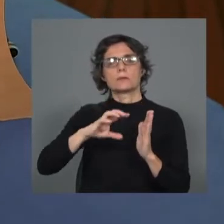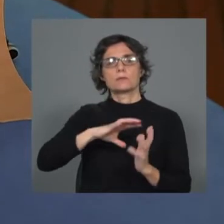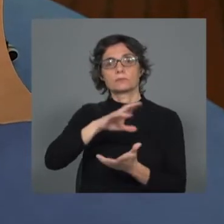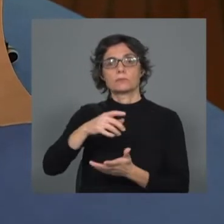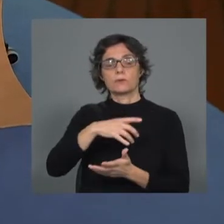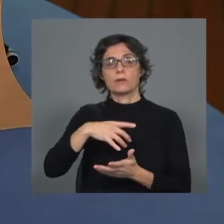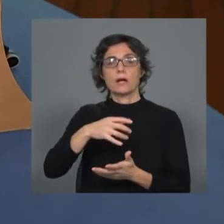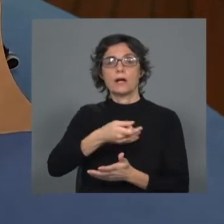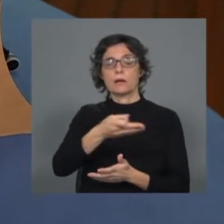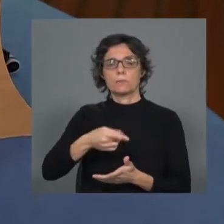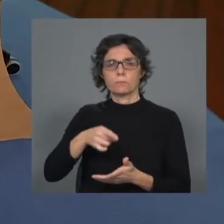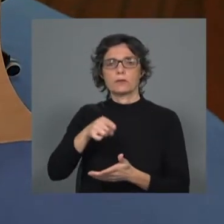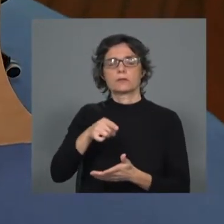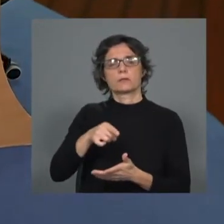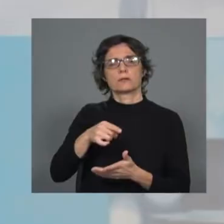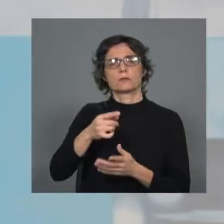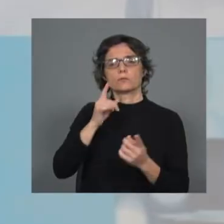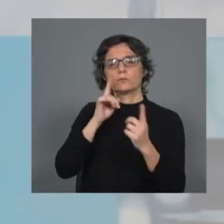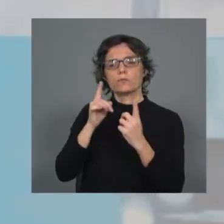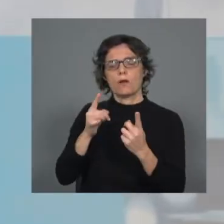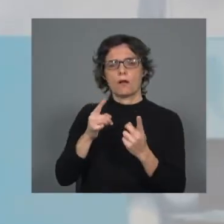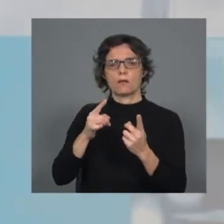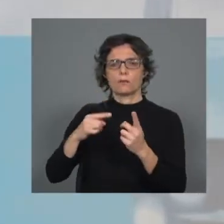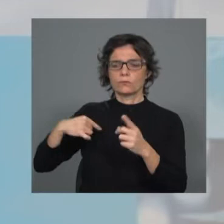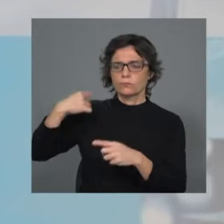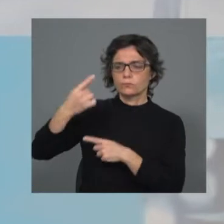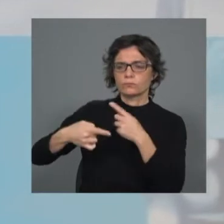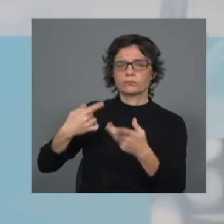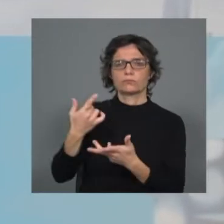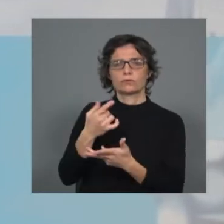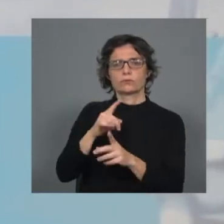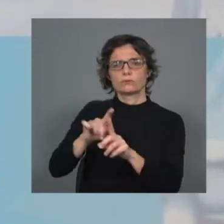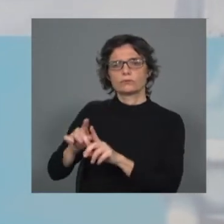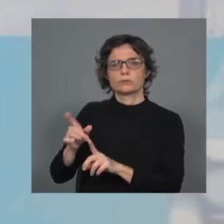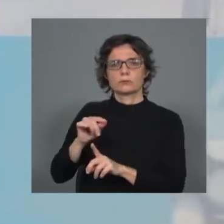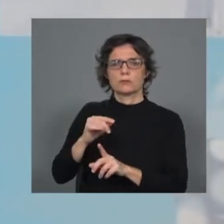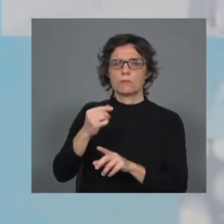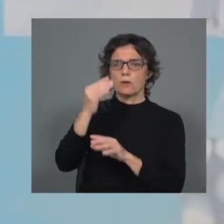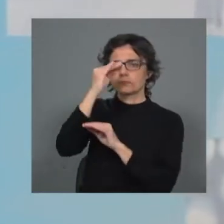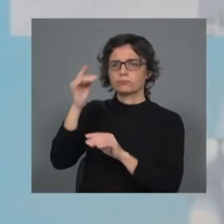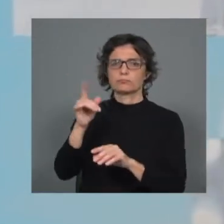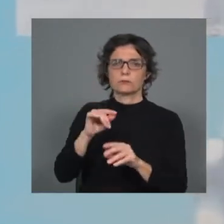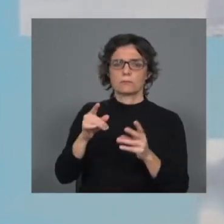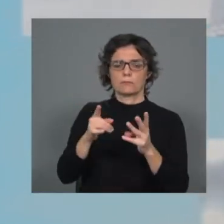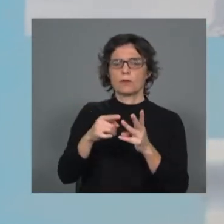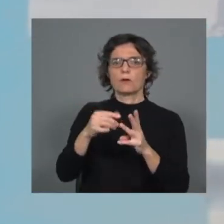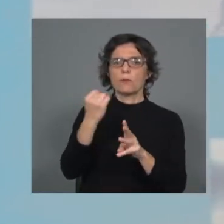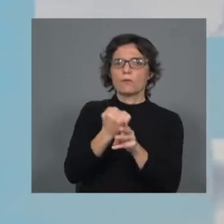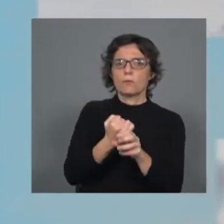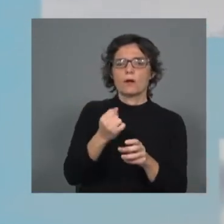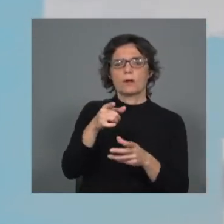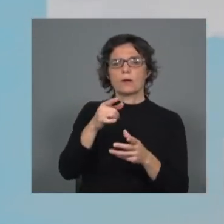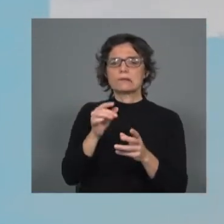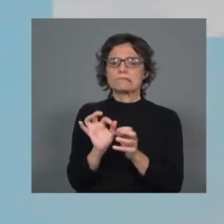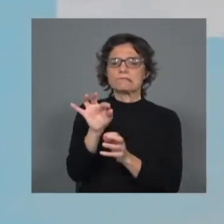entre gerações, da educação, do trabalho, e na vossa nota também elencam aquilo que identificam como